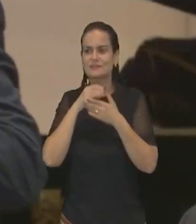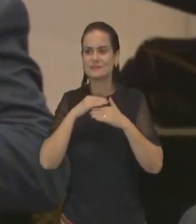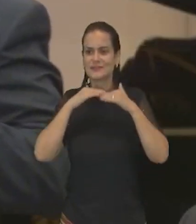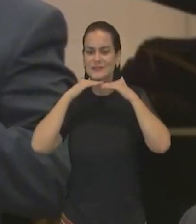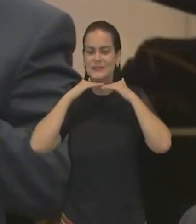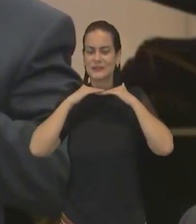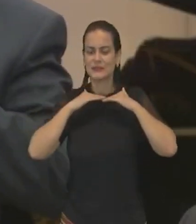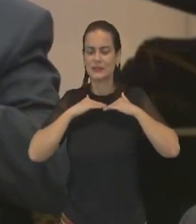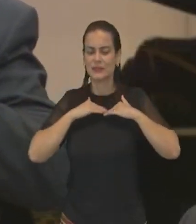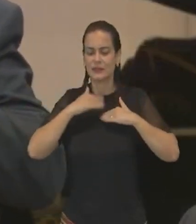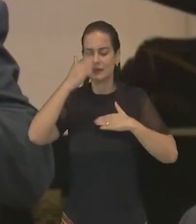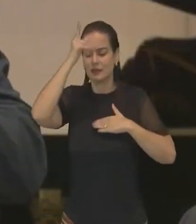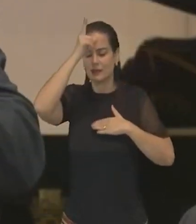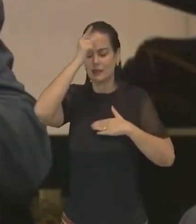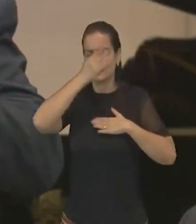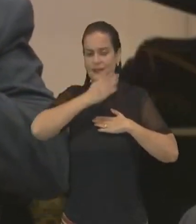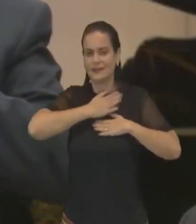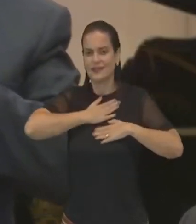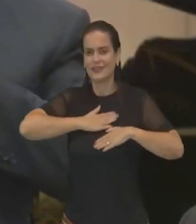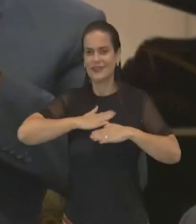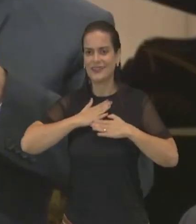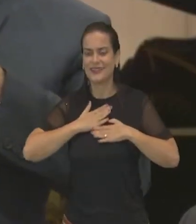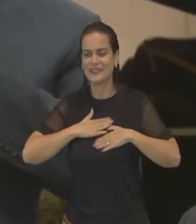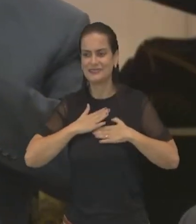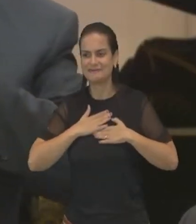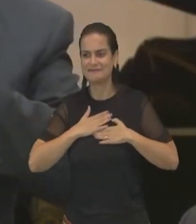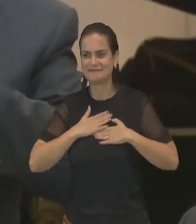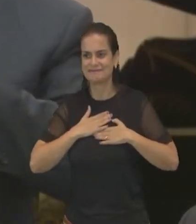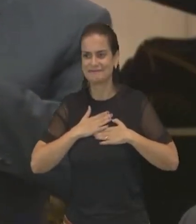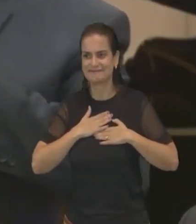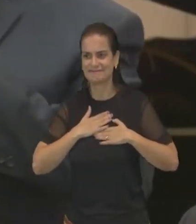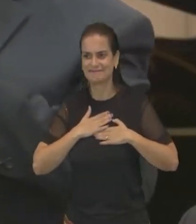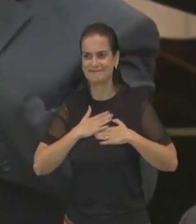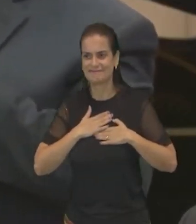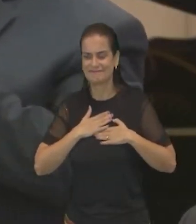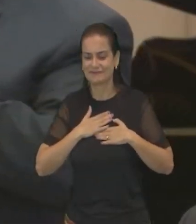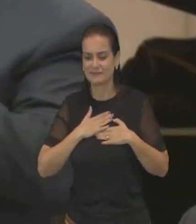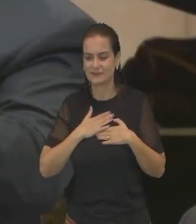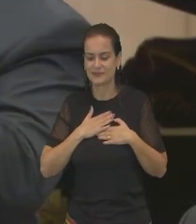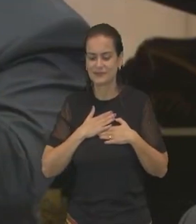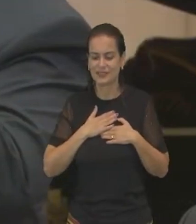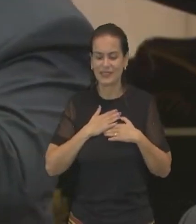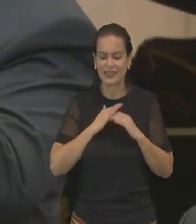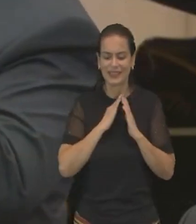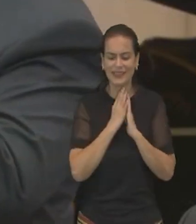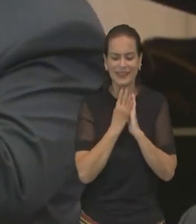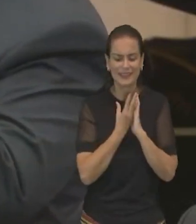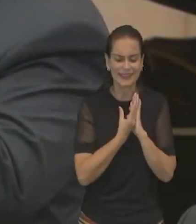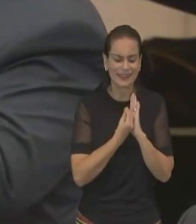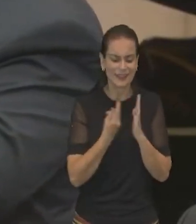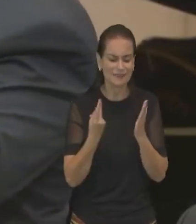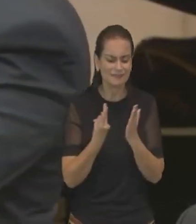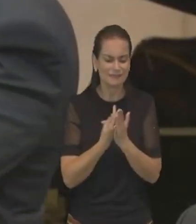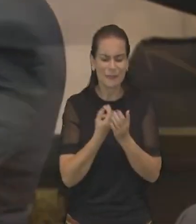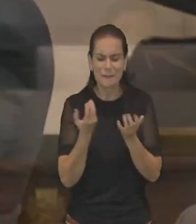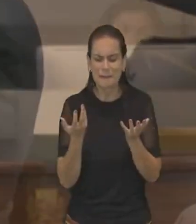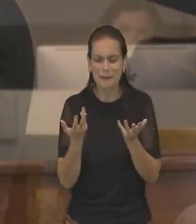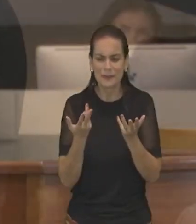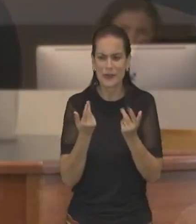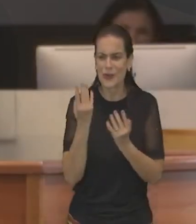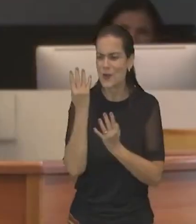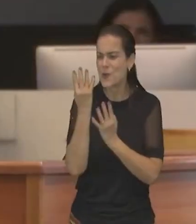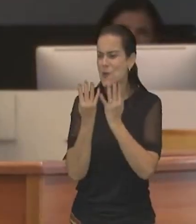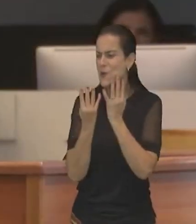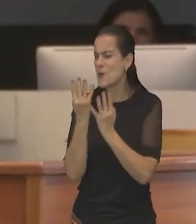e relaxei. Meus irmãos, aquele final de semana na igreja foi uma bênção. O coral cantou